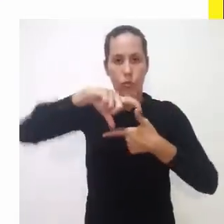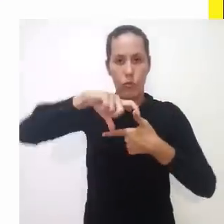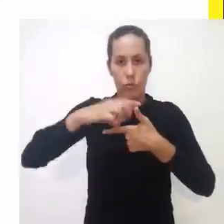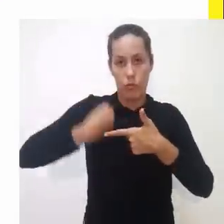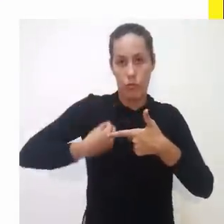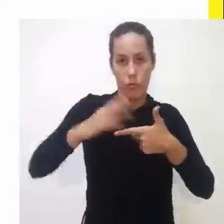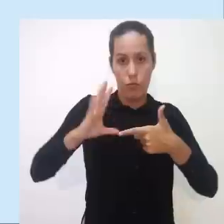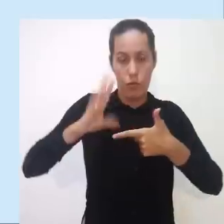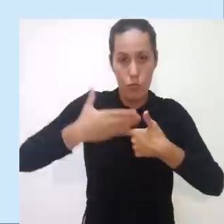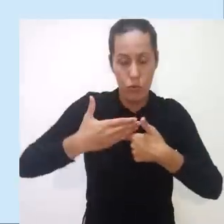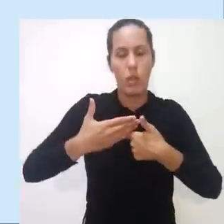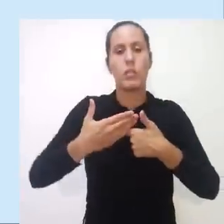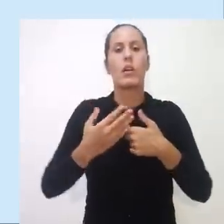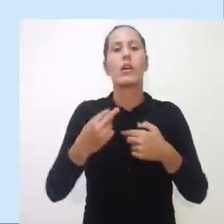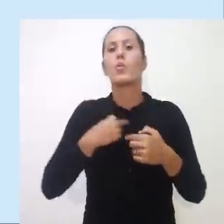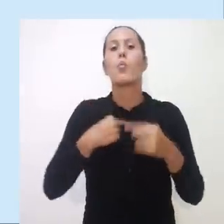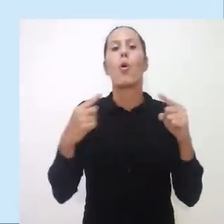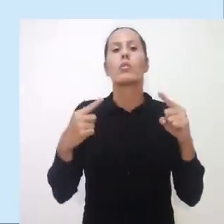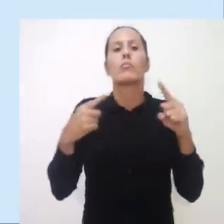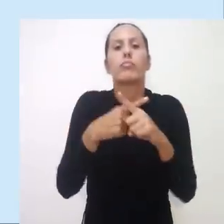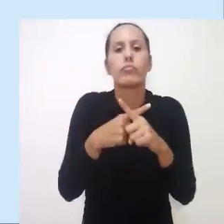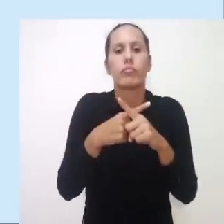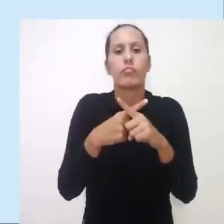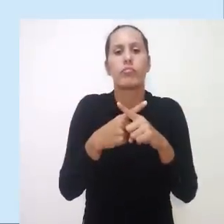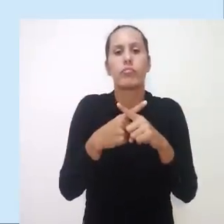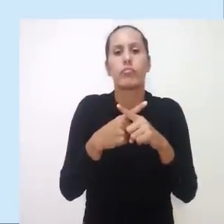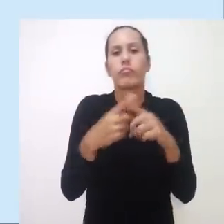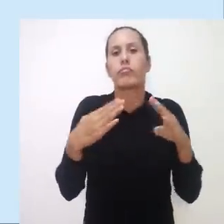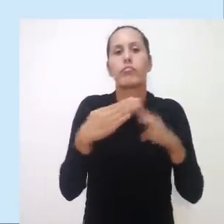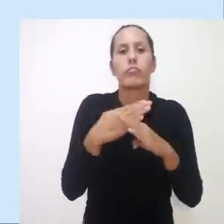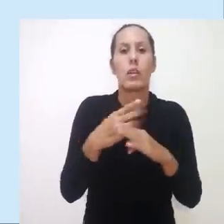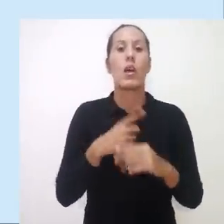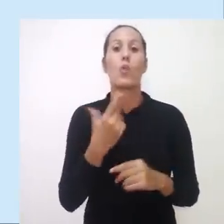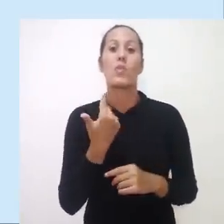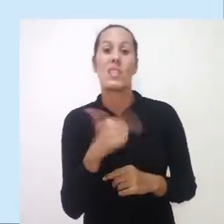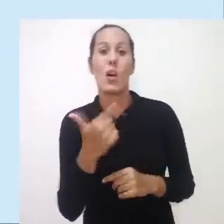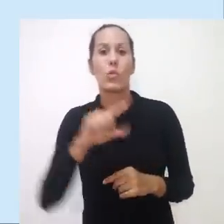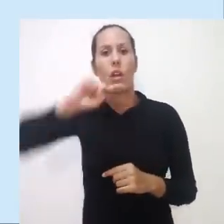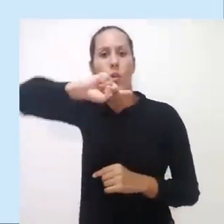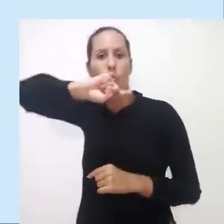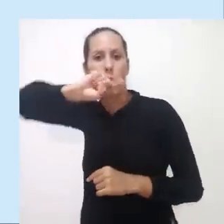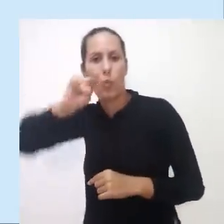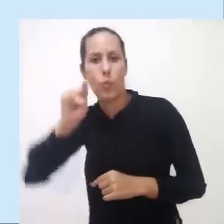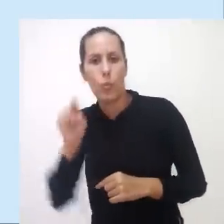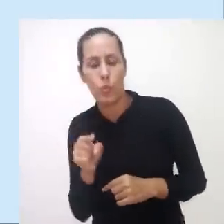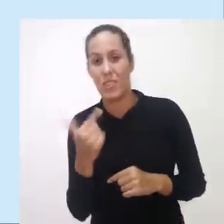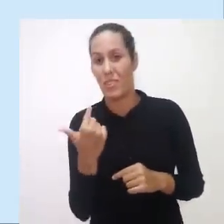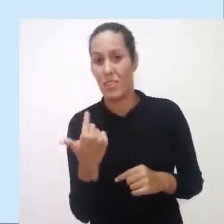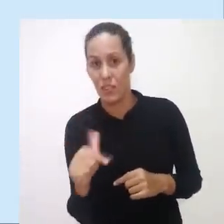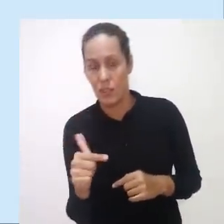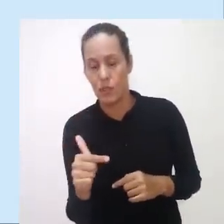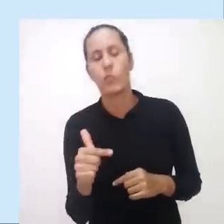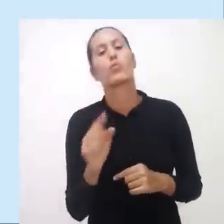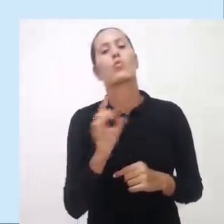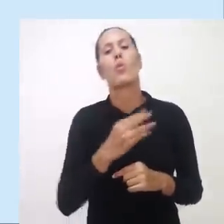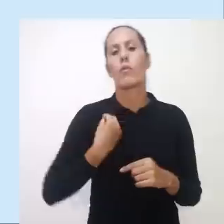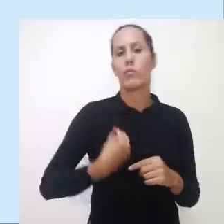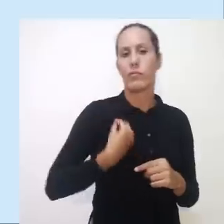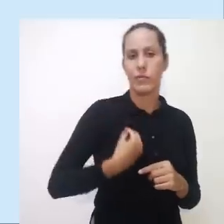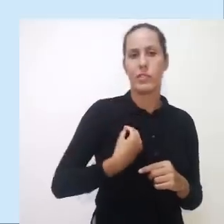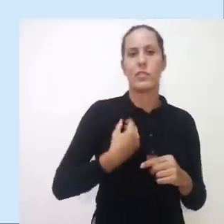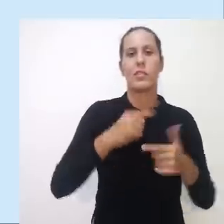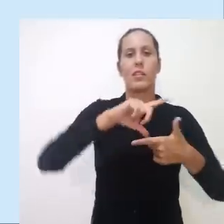se cruzam. Então, polígono, ele não vai se cruzar, então não terá curva, e sim só segmentos de reta.